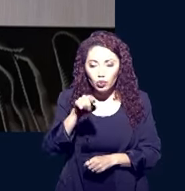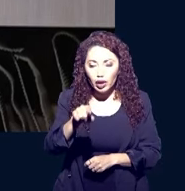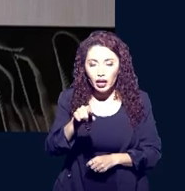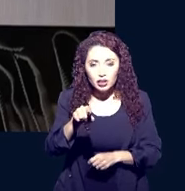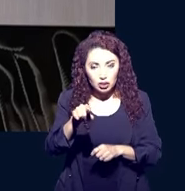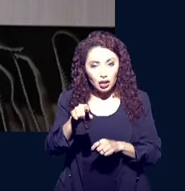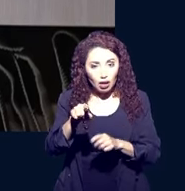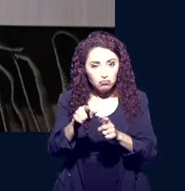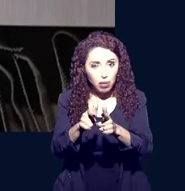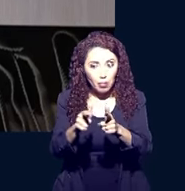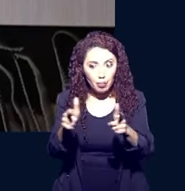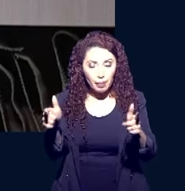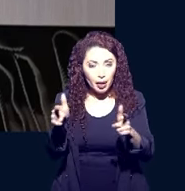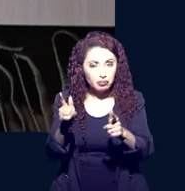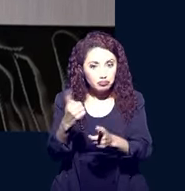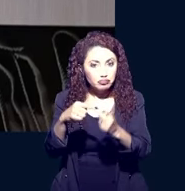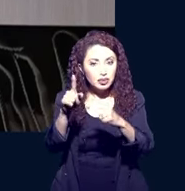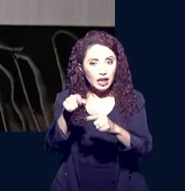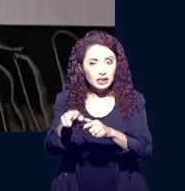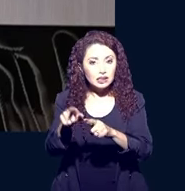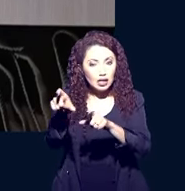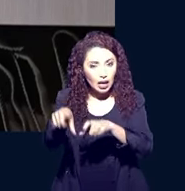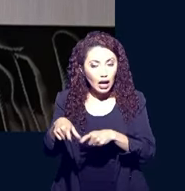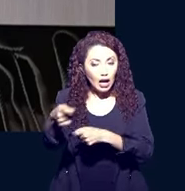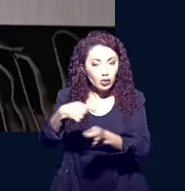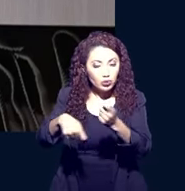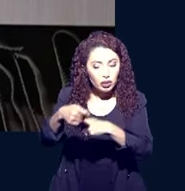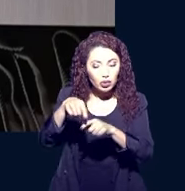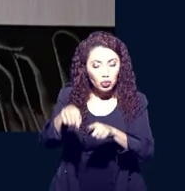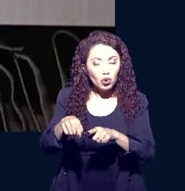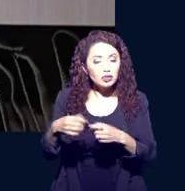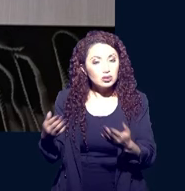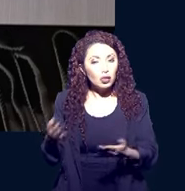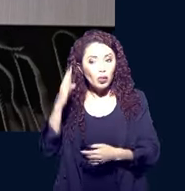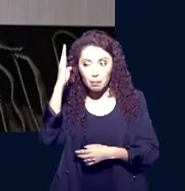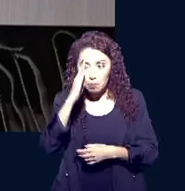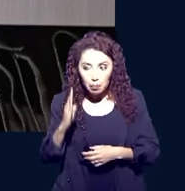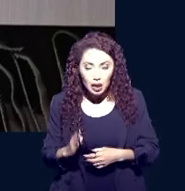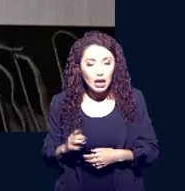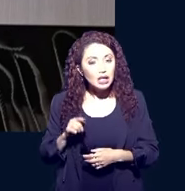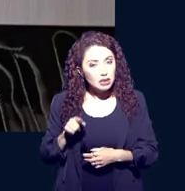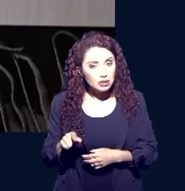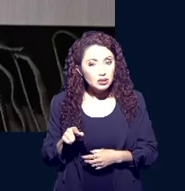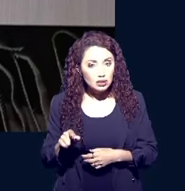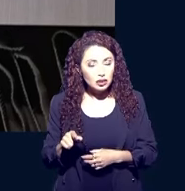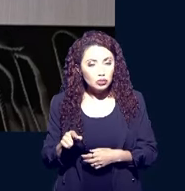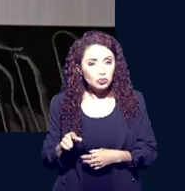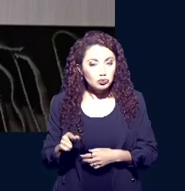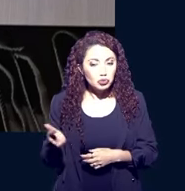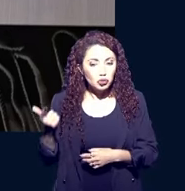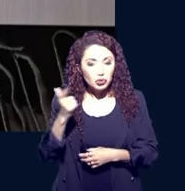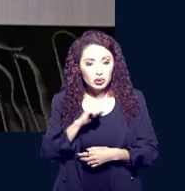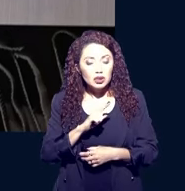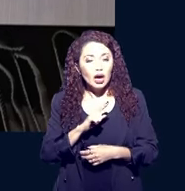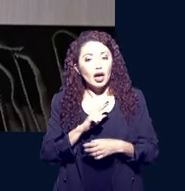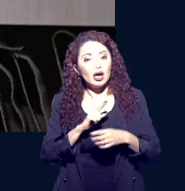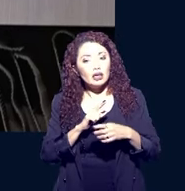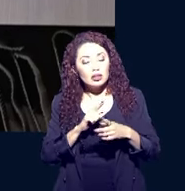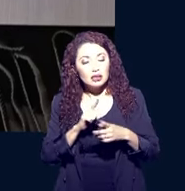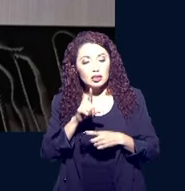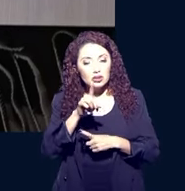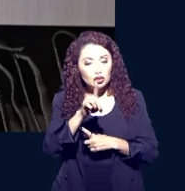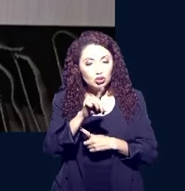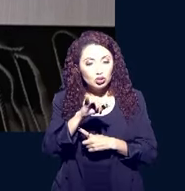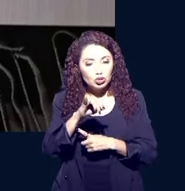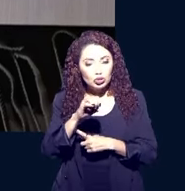O agronegócio e tem um papel decisivo no armazenamento de dióxido de carbono que enfrenta a